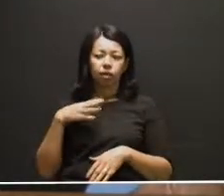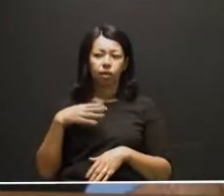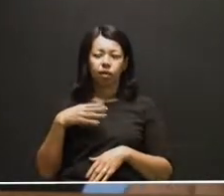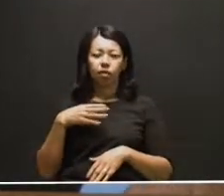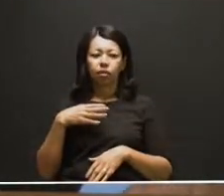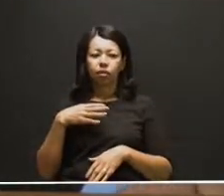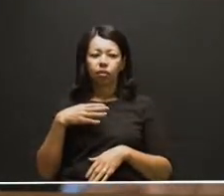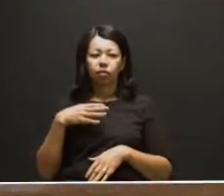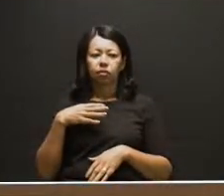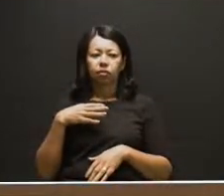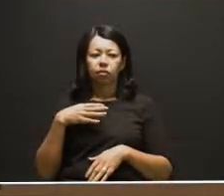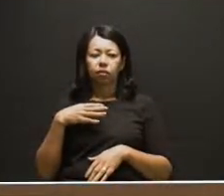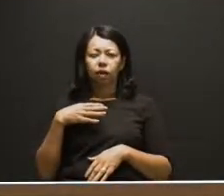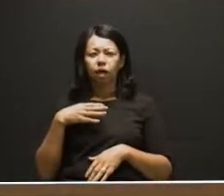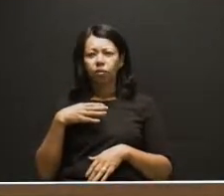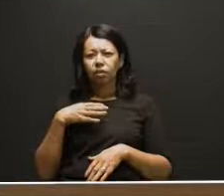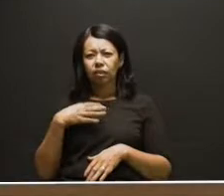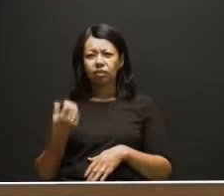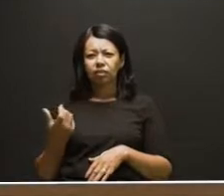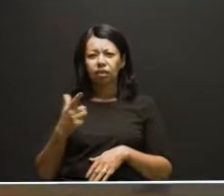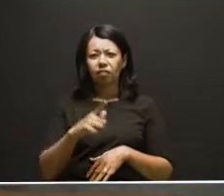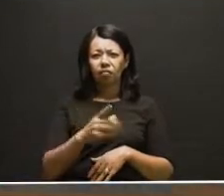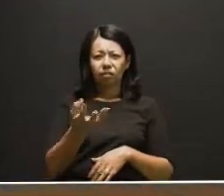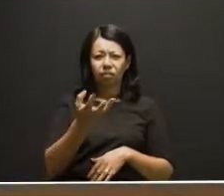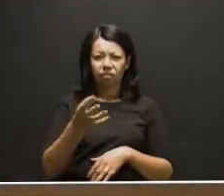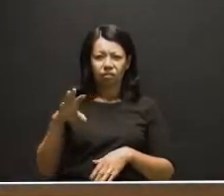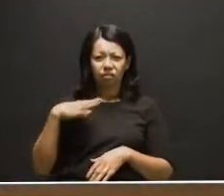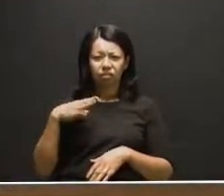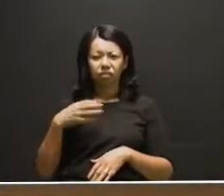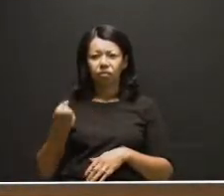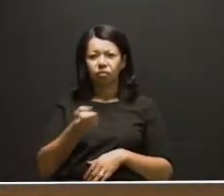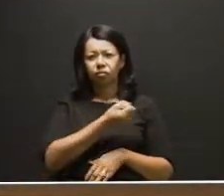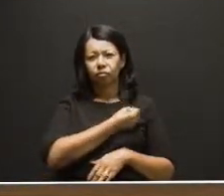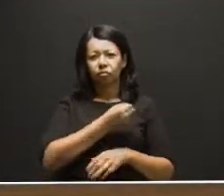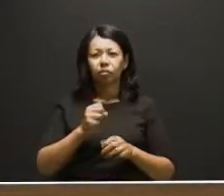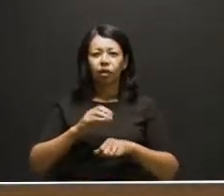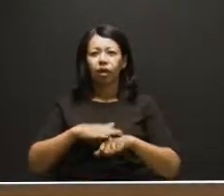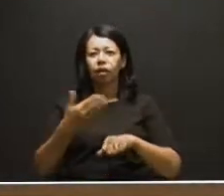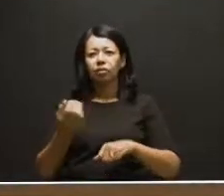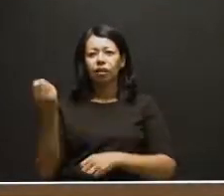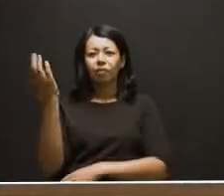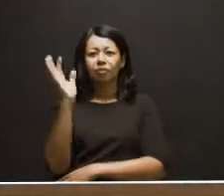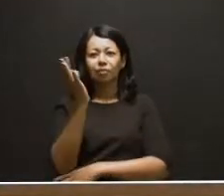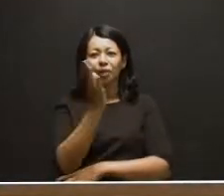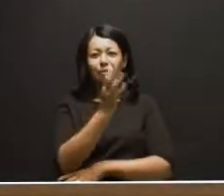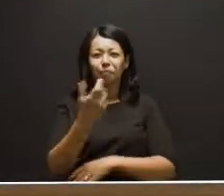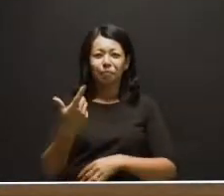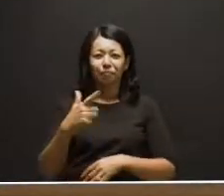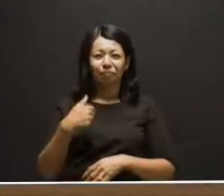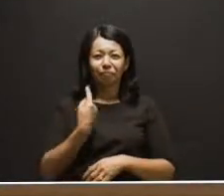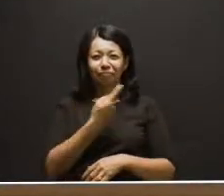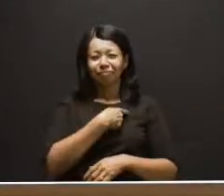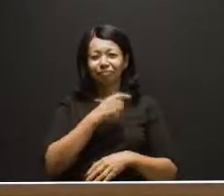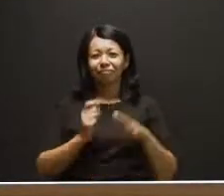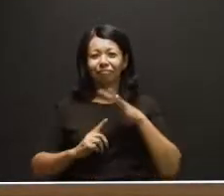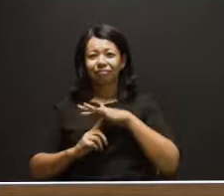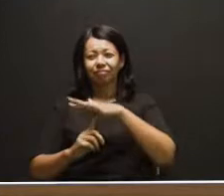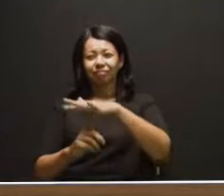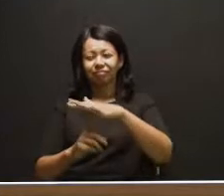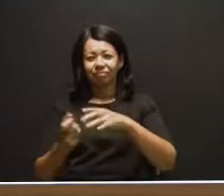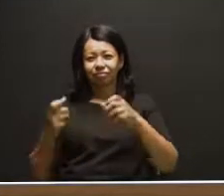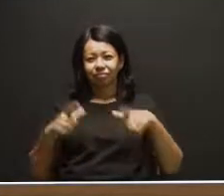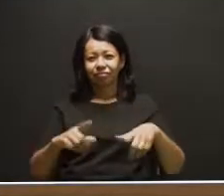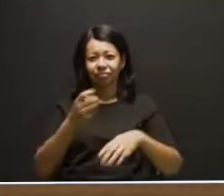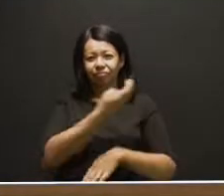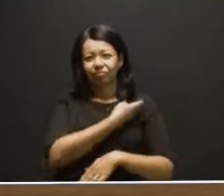urbana buscando com isso dá à nossa cidade um número maior de árvores e plantas em nossas praças e logradouros públicos